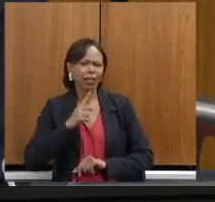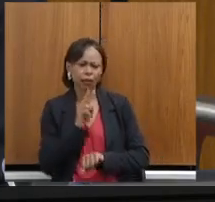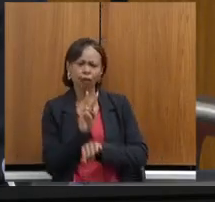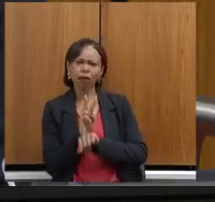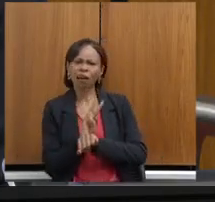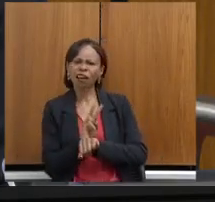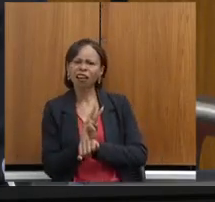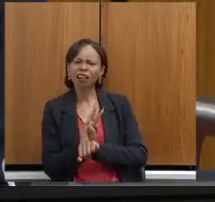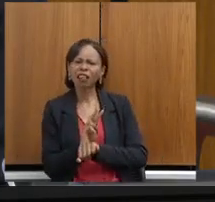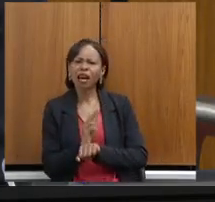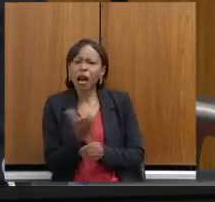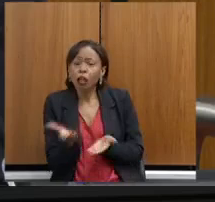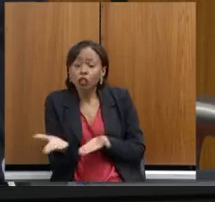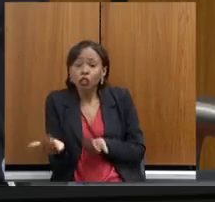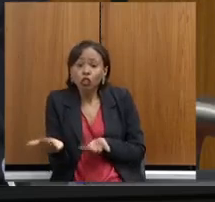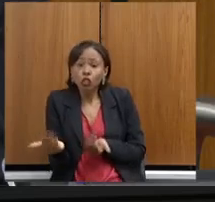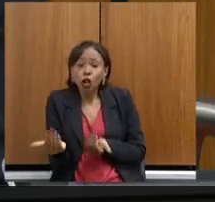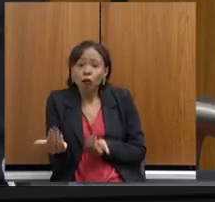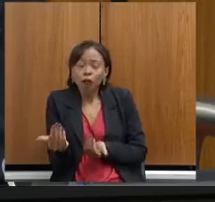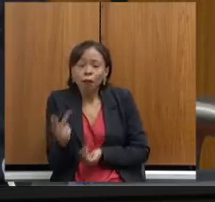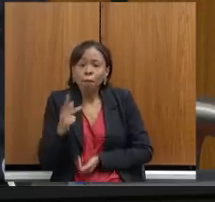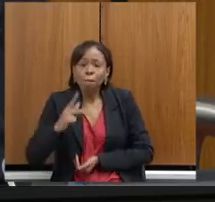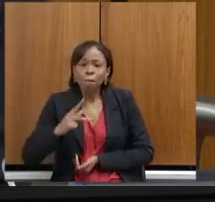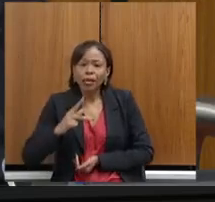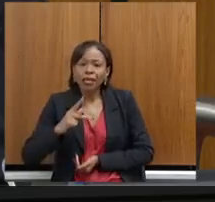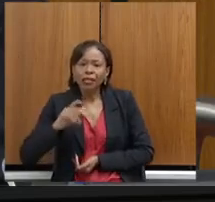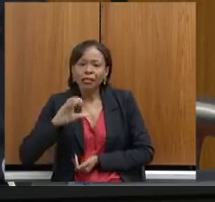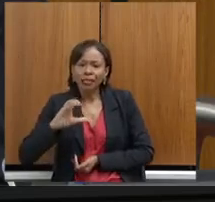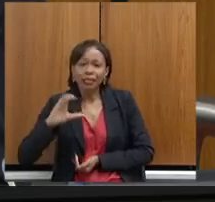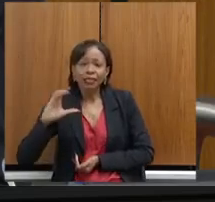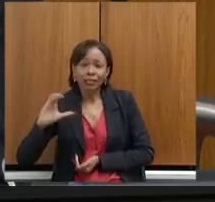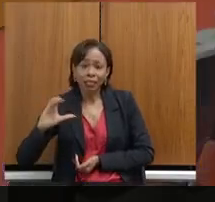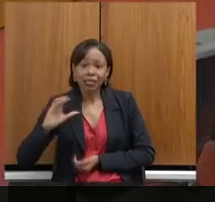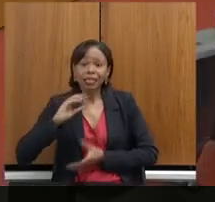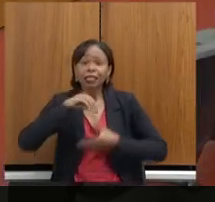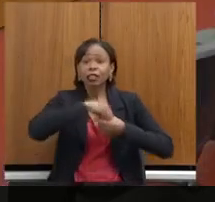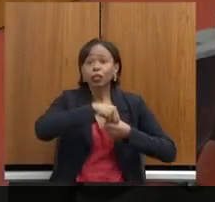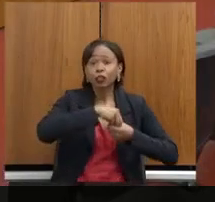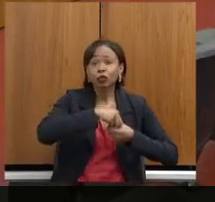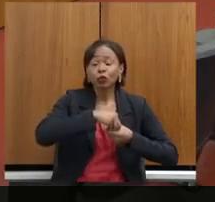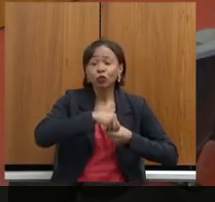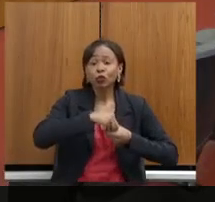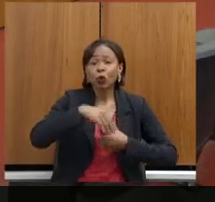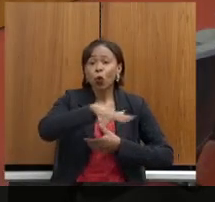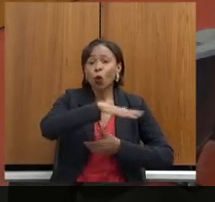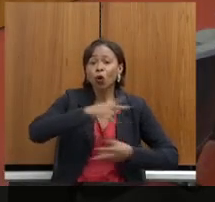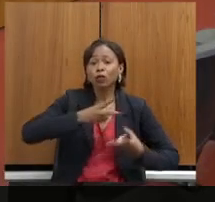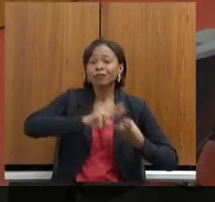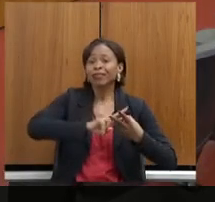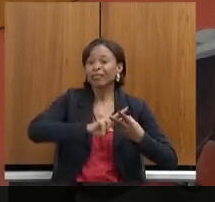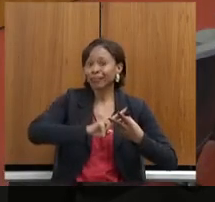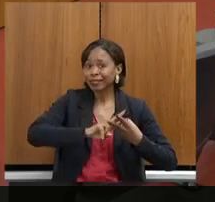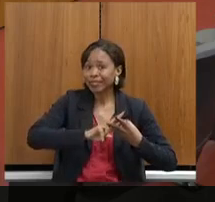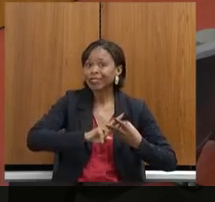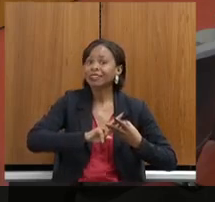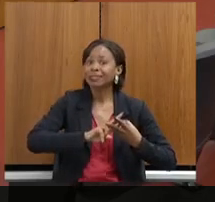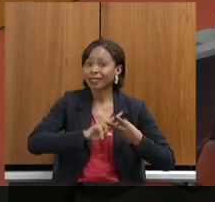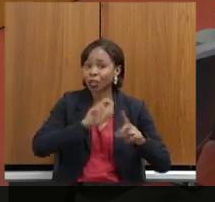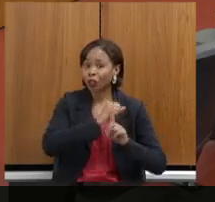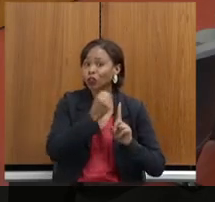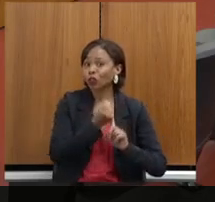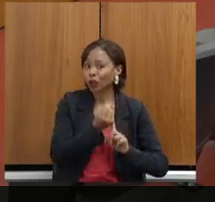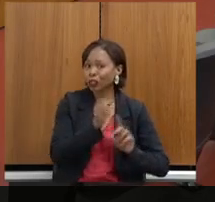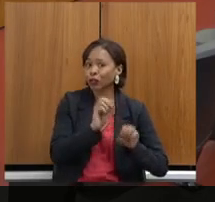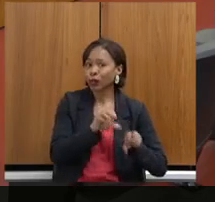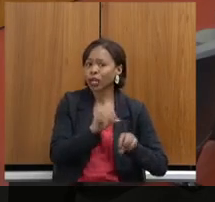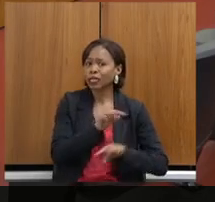adolescentes do PCC no sistema socioeducativo vão ser clientes das nossas Delegados nosso Delegados no futuro aí muito